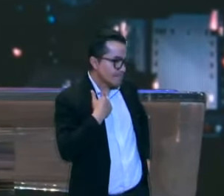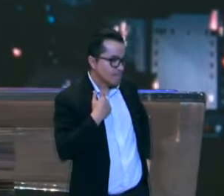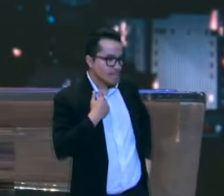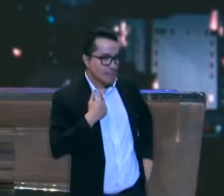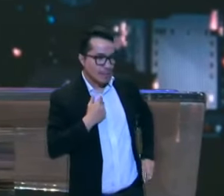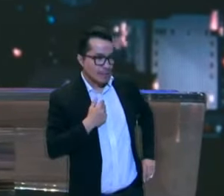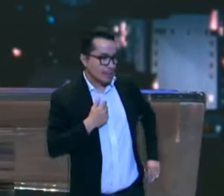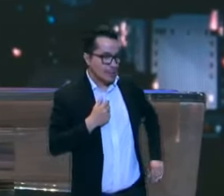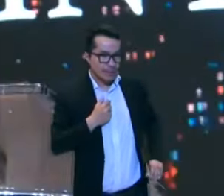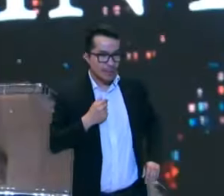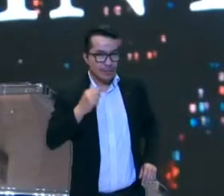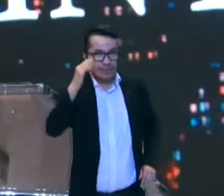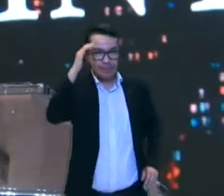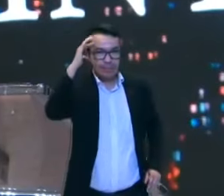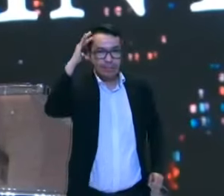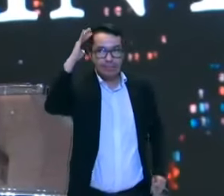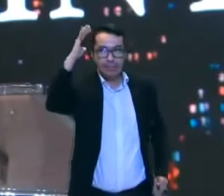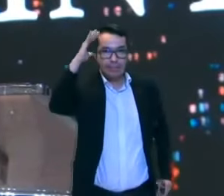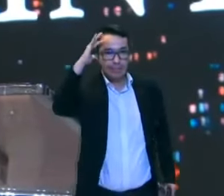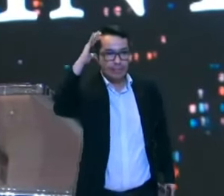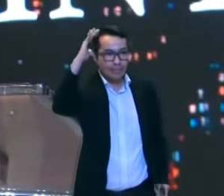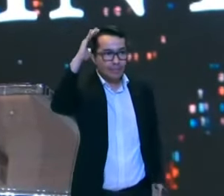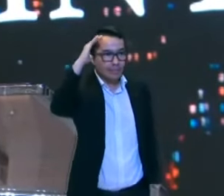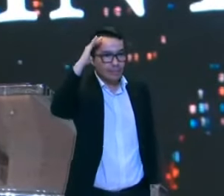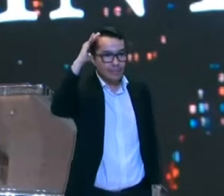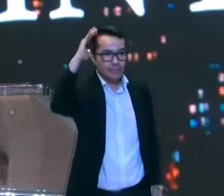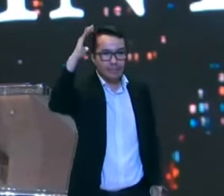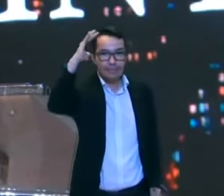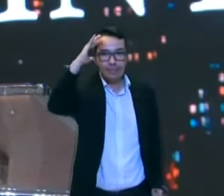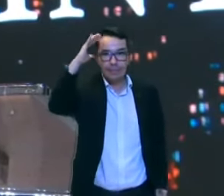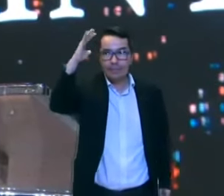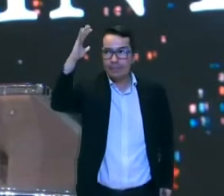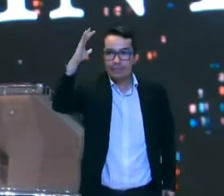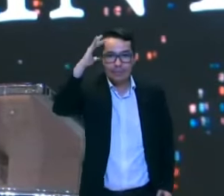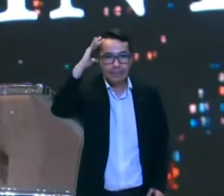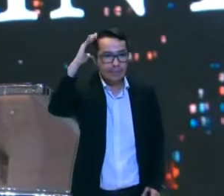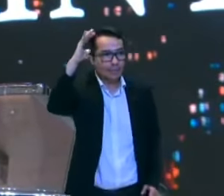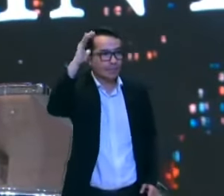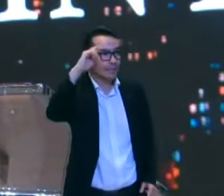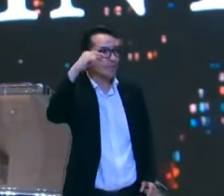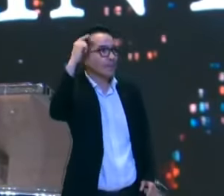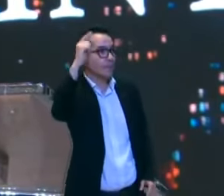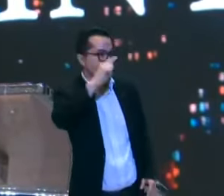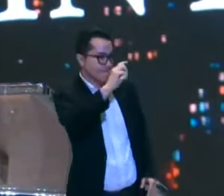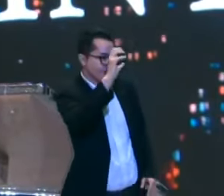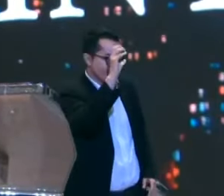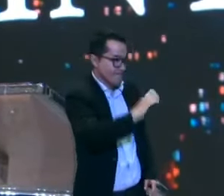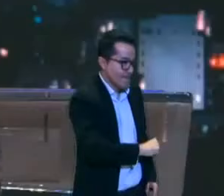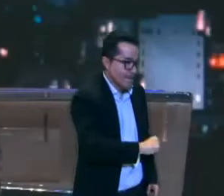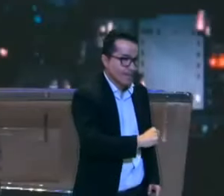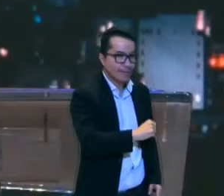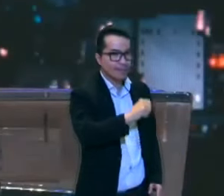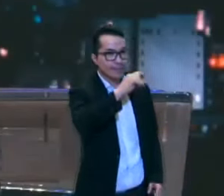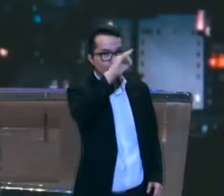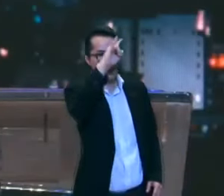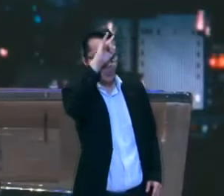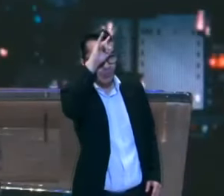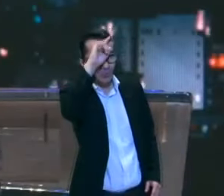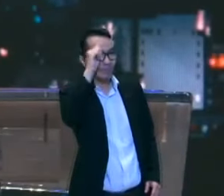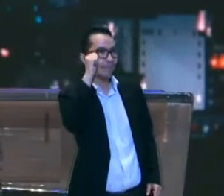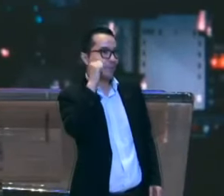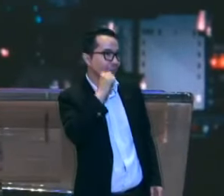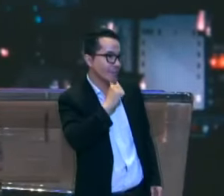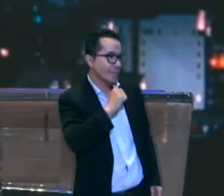no coração e vira um projeto maligno. Ele toma a mulher do amigo e mata o amigo.